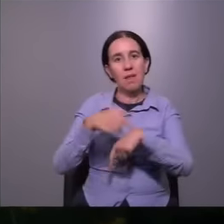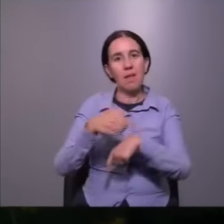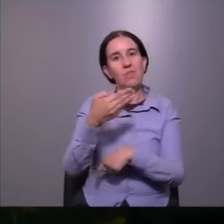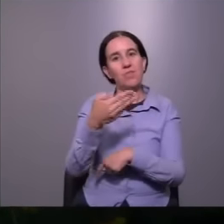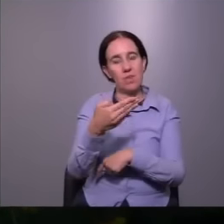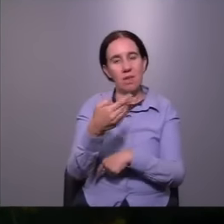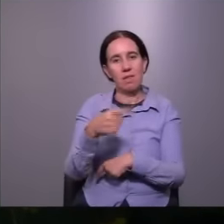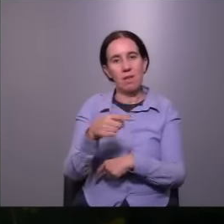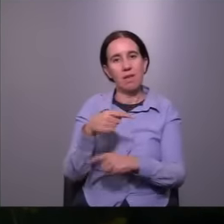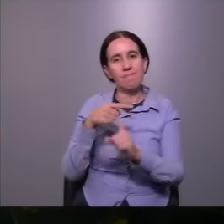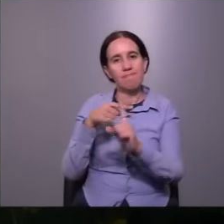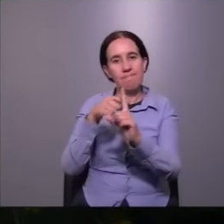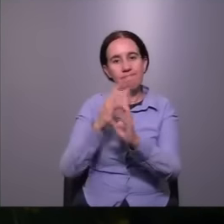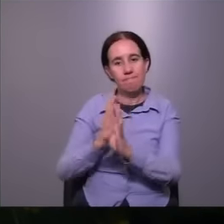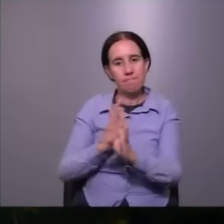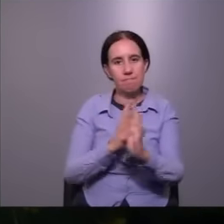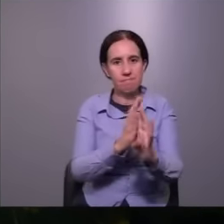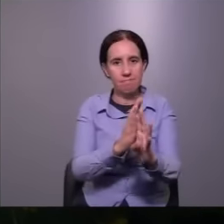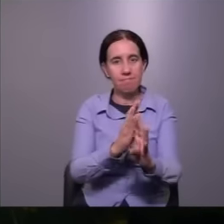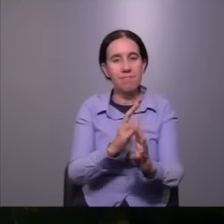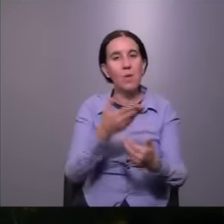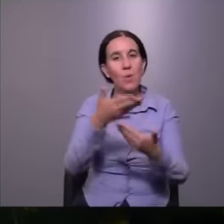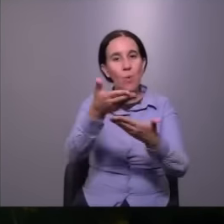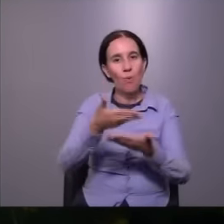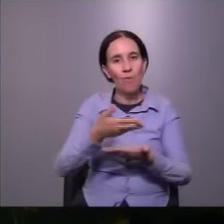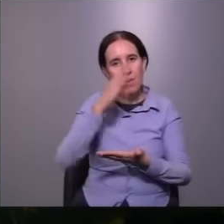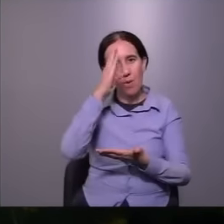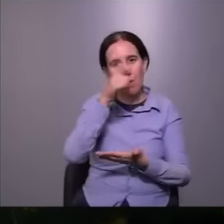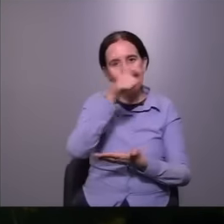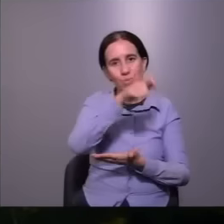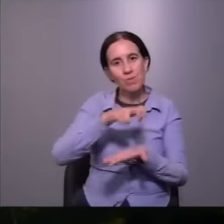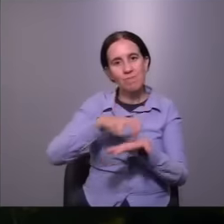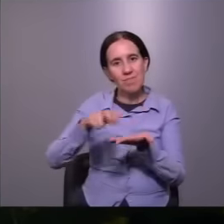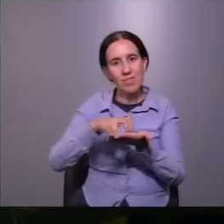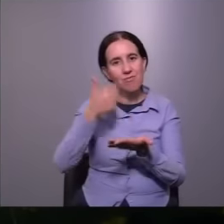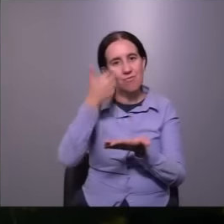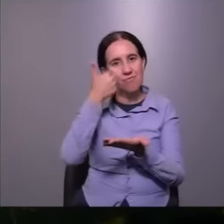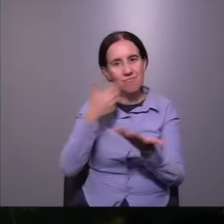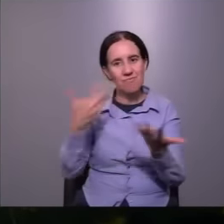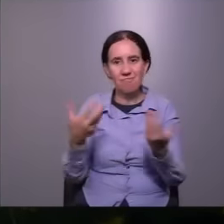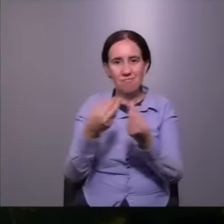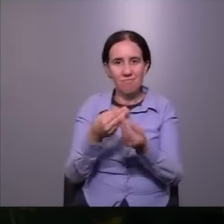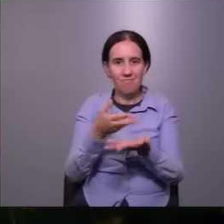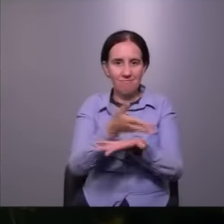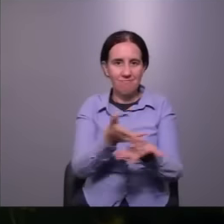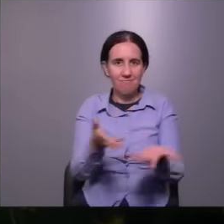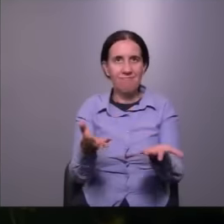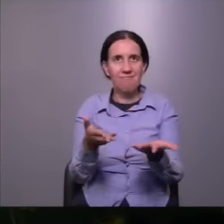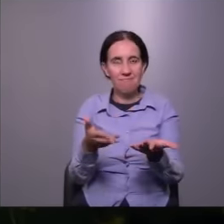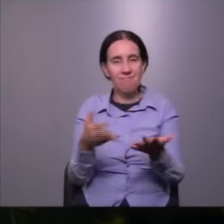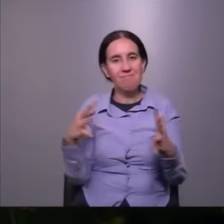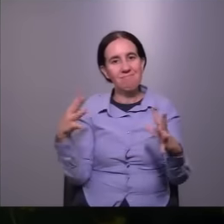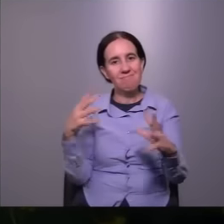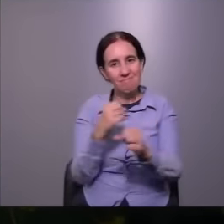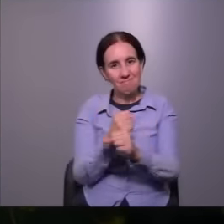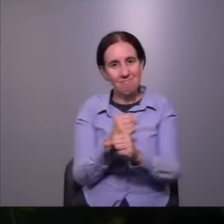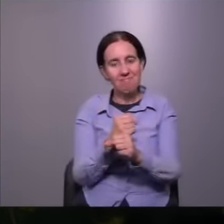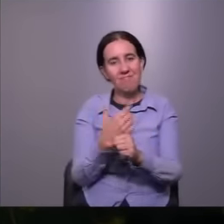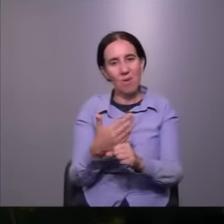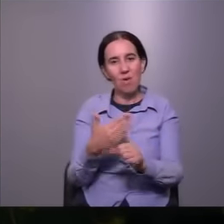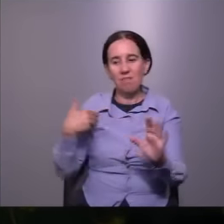Terminaremos esta vigília de oração, aqui no recinto de oração, às 19h, com a procissão eucarística. E convidamos desde